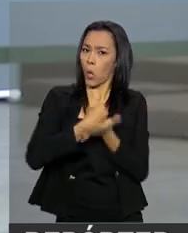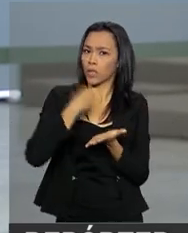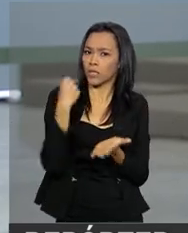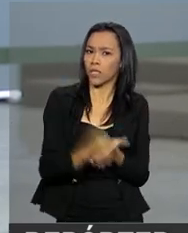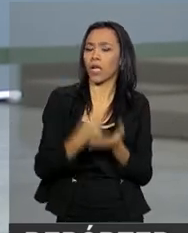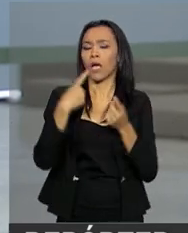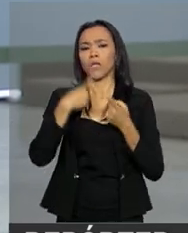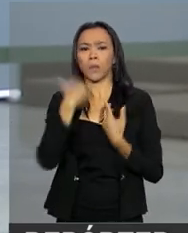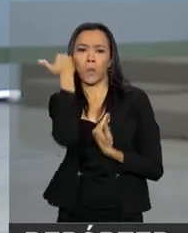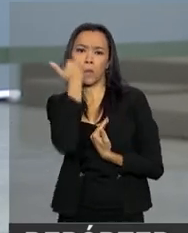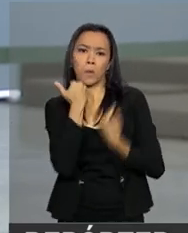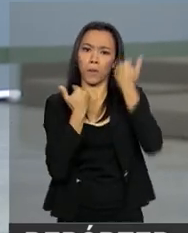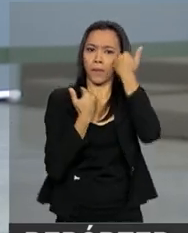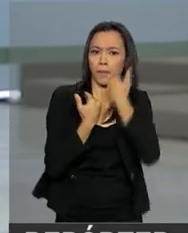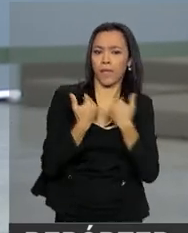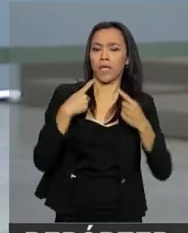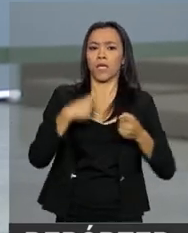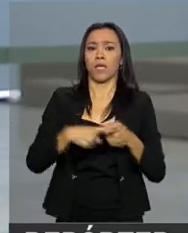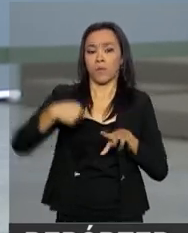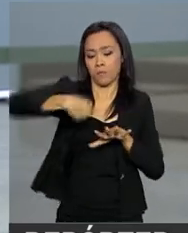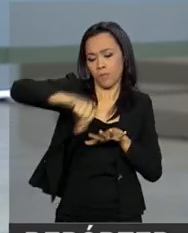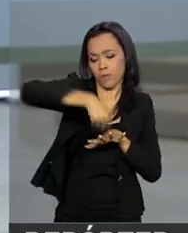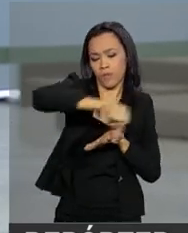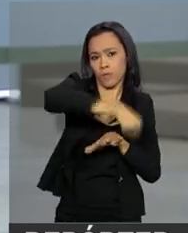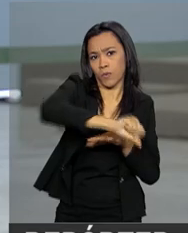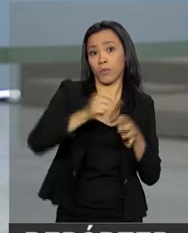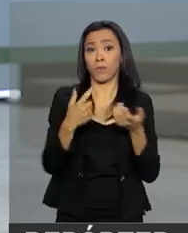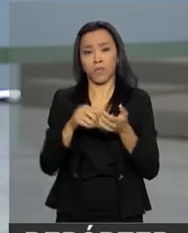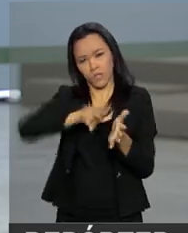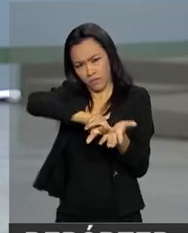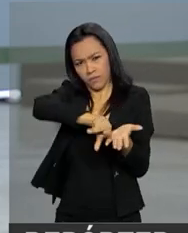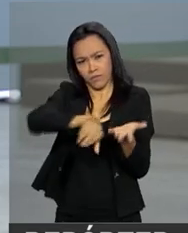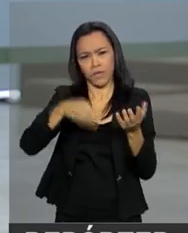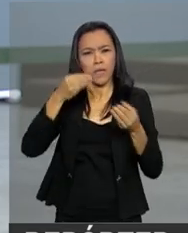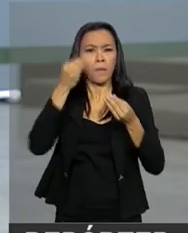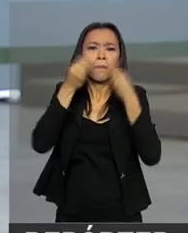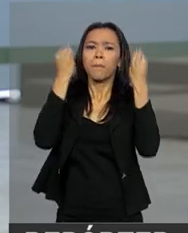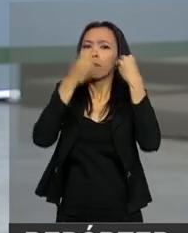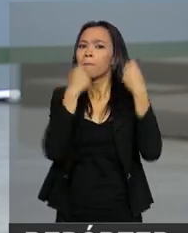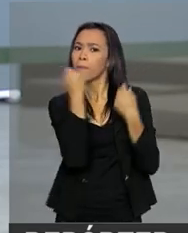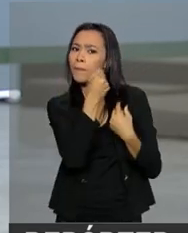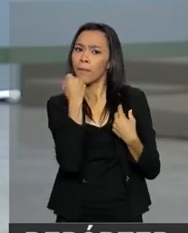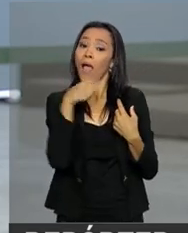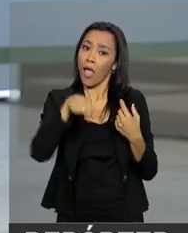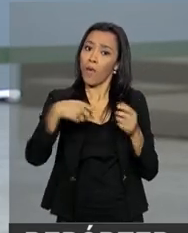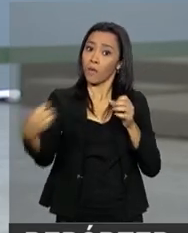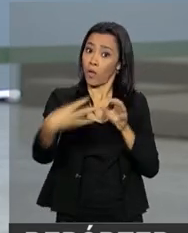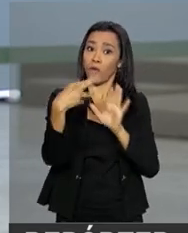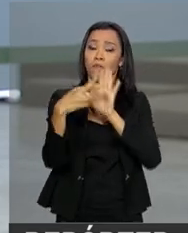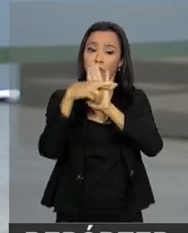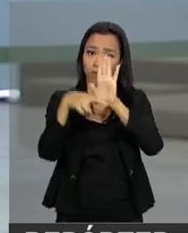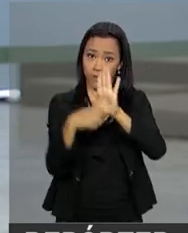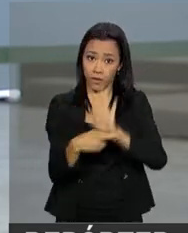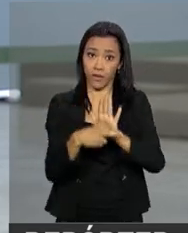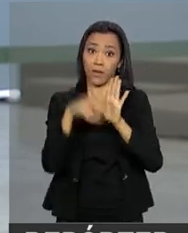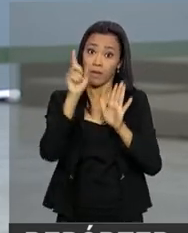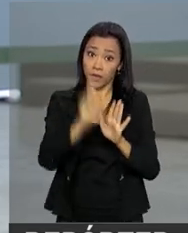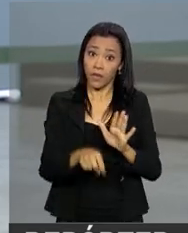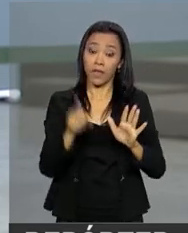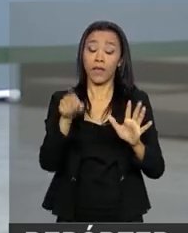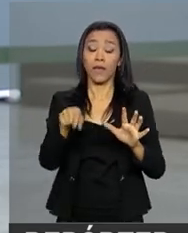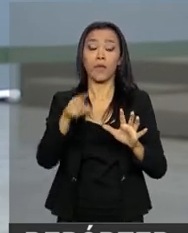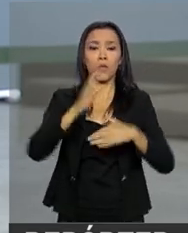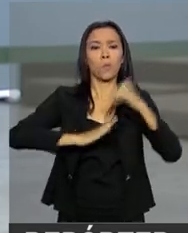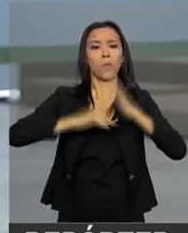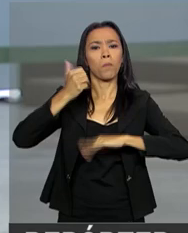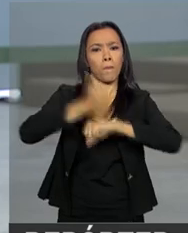cabeleireiros, barbeiros, esteticistas, manicures, depiladores e maquiadores. Essa nova norma cria as figuras do salão parceiro e do